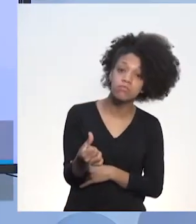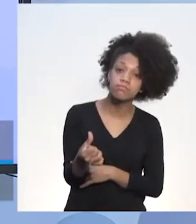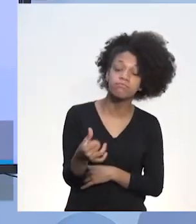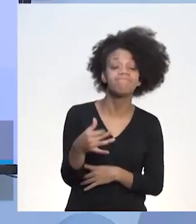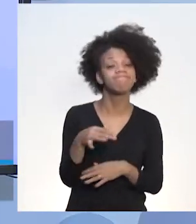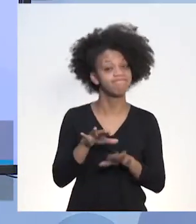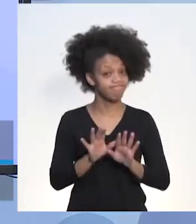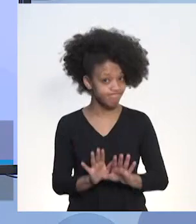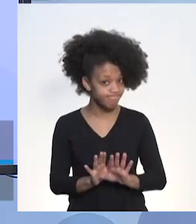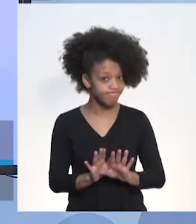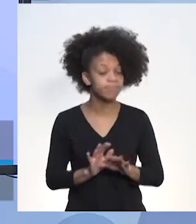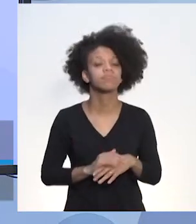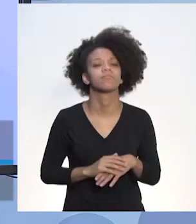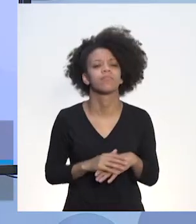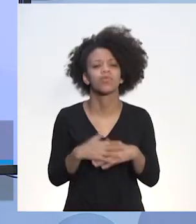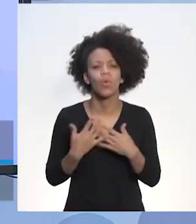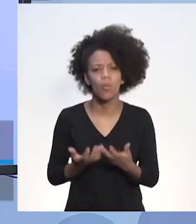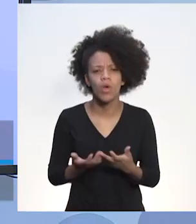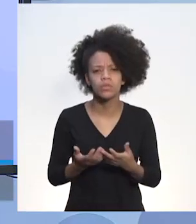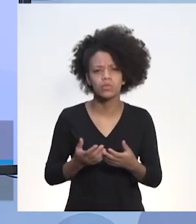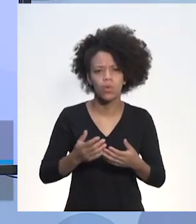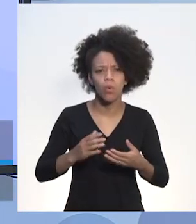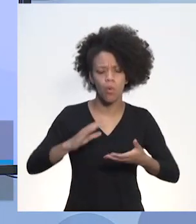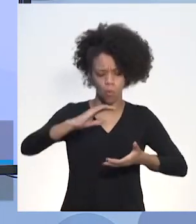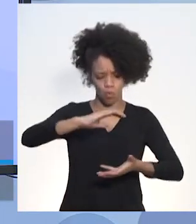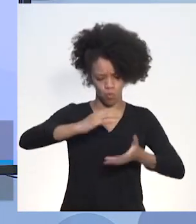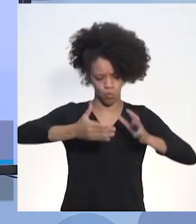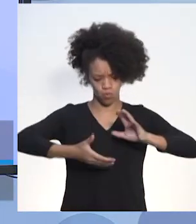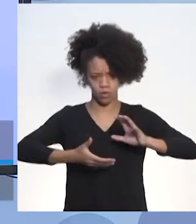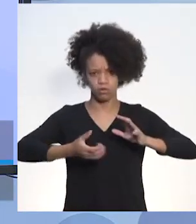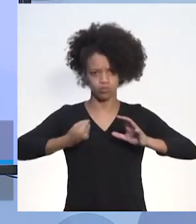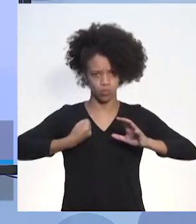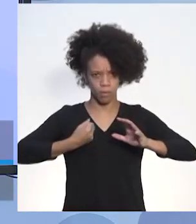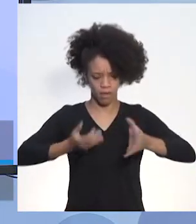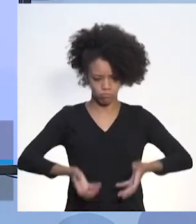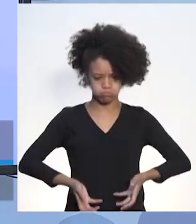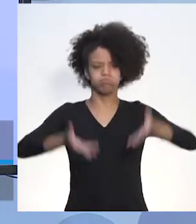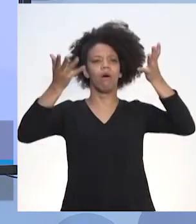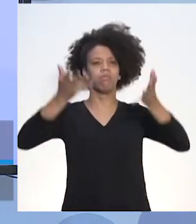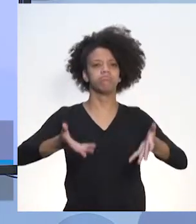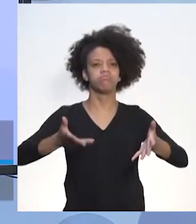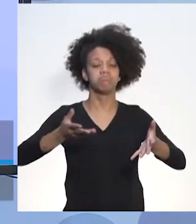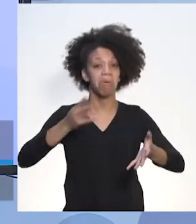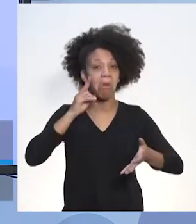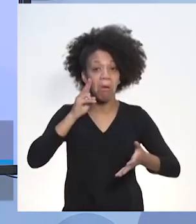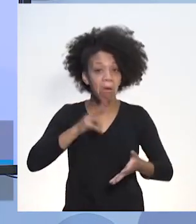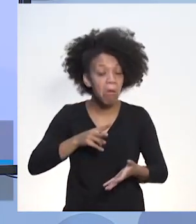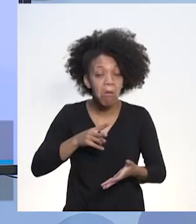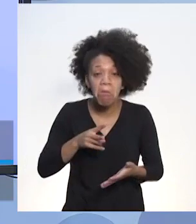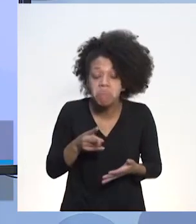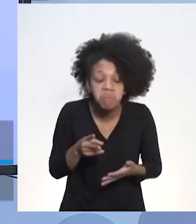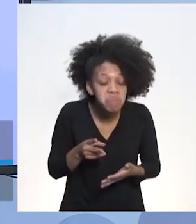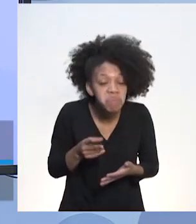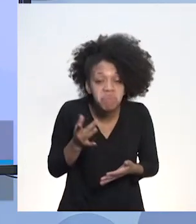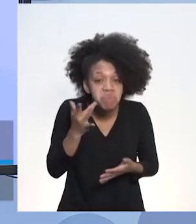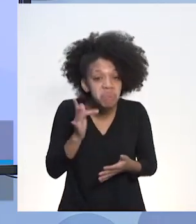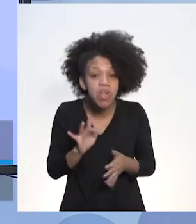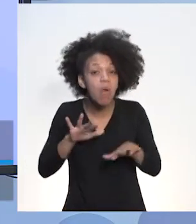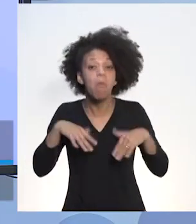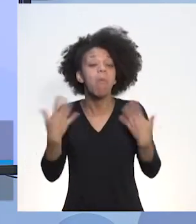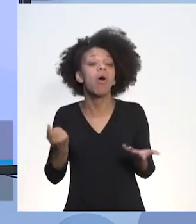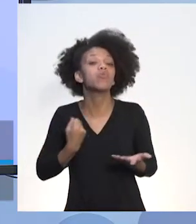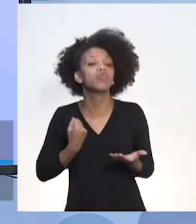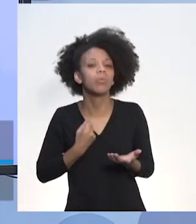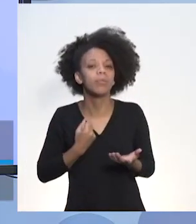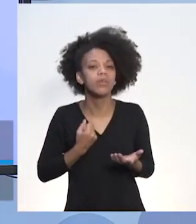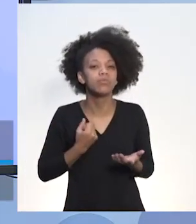até a 6. Quando eu jogo esse dado, eu não tenho como prever qual das faces vai cair